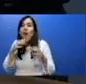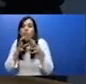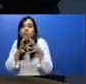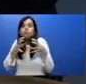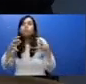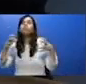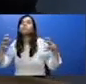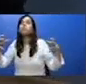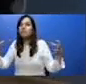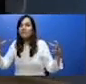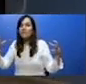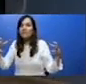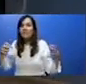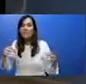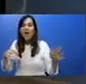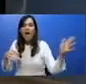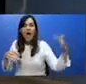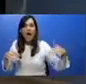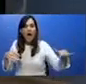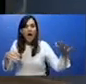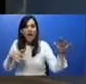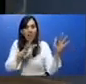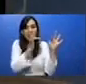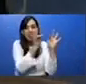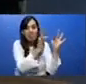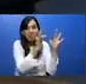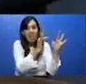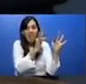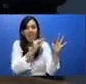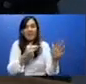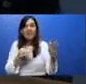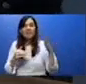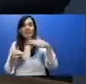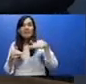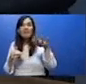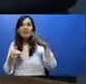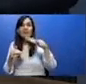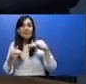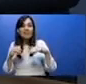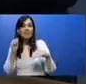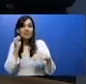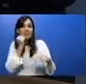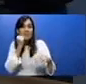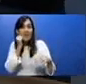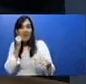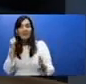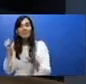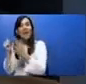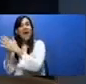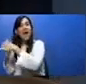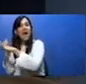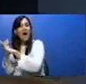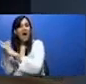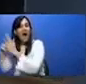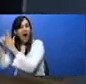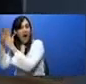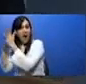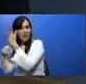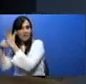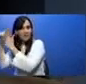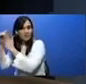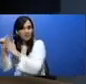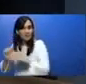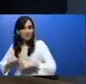amplo nos campos da técnica, da ciência e da arte. Aqui tem, né,